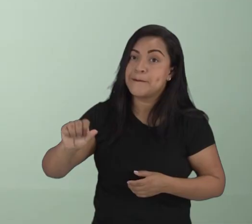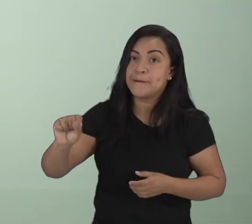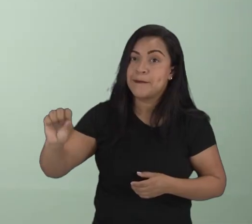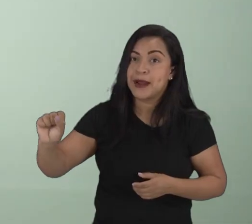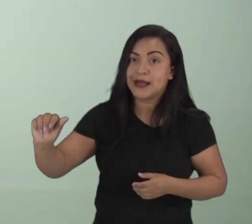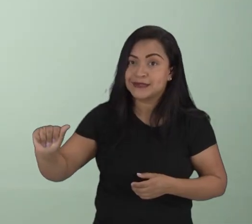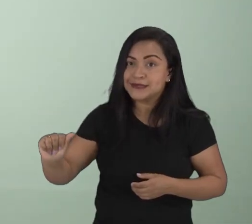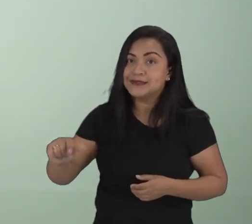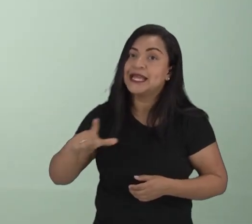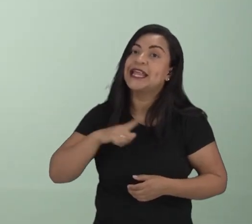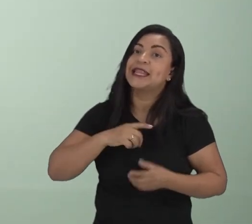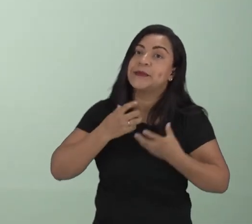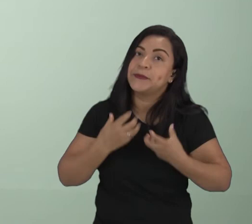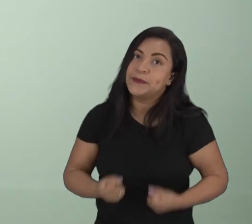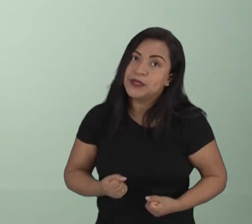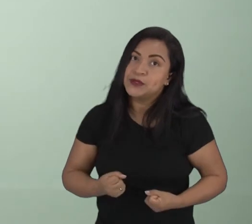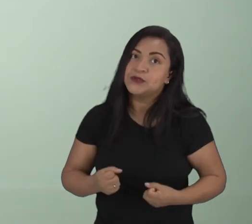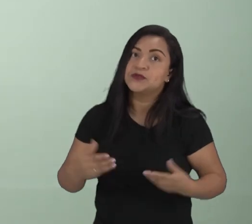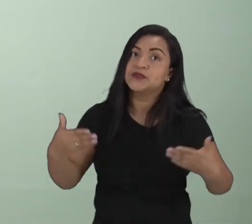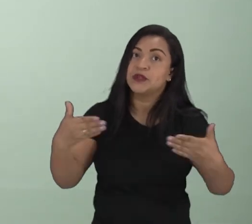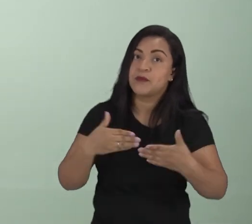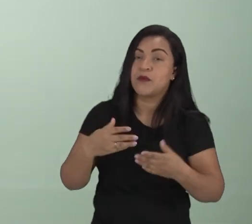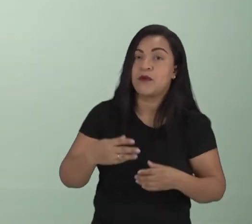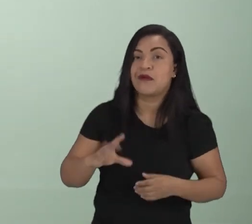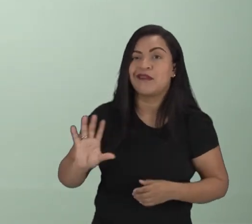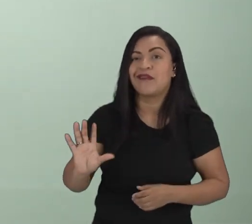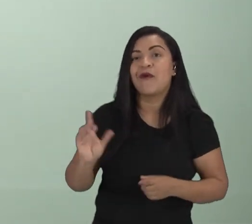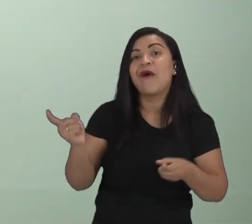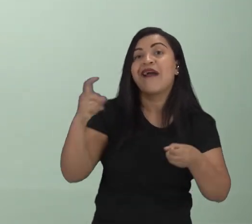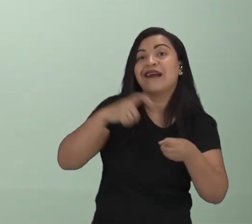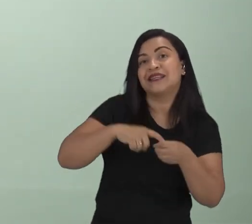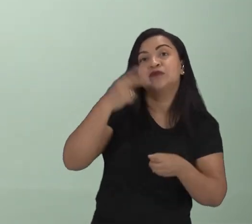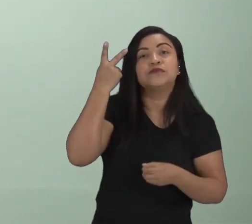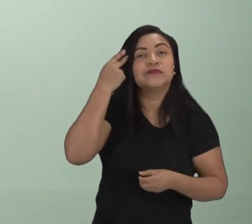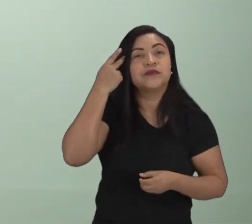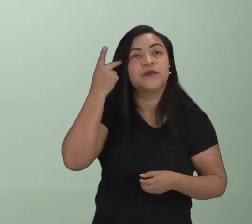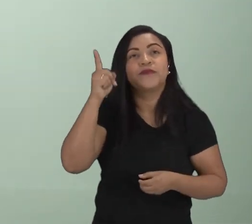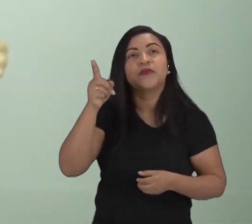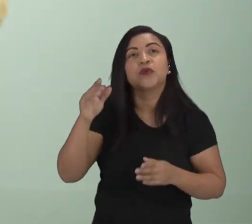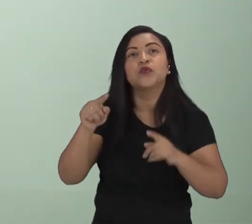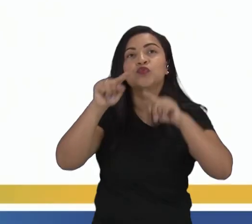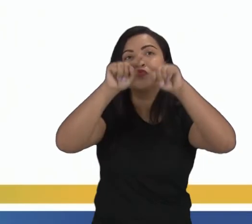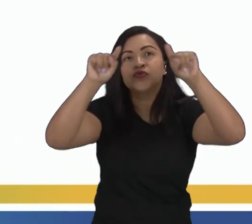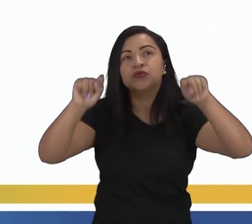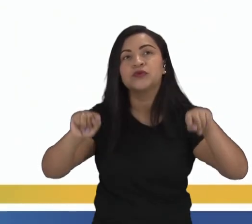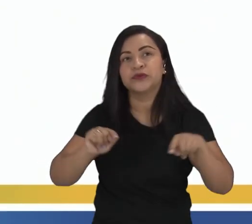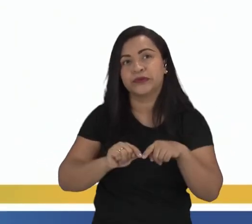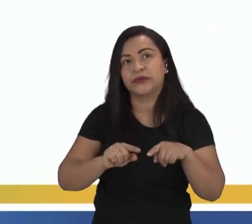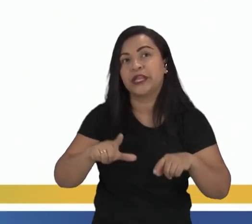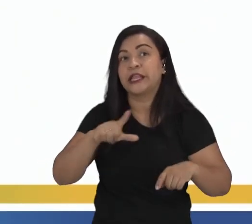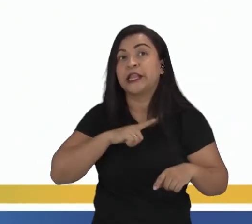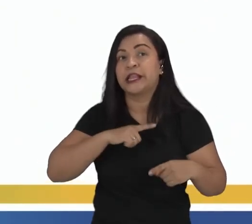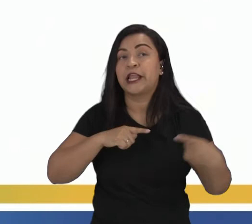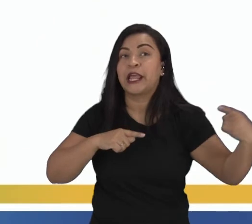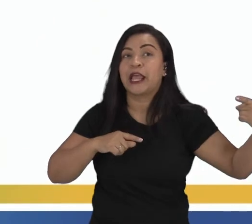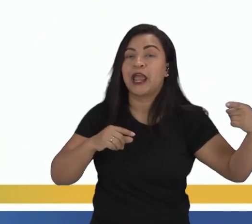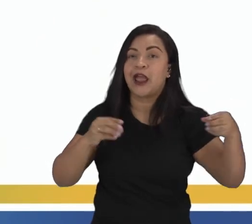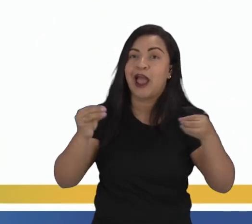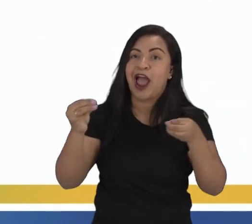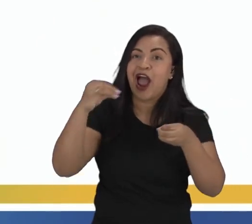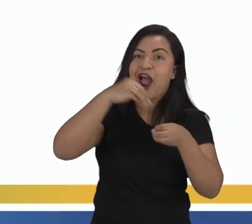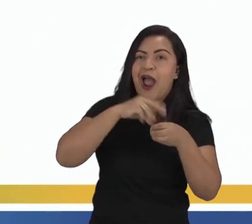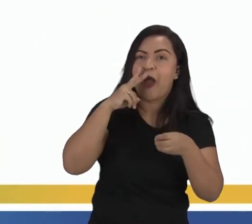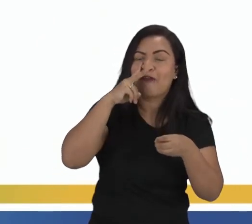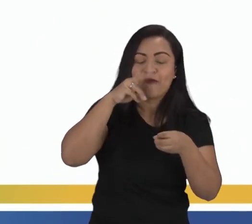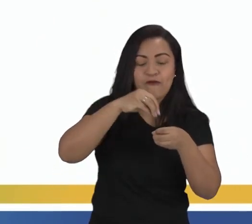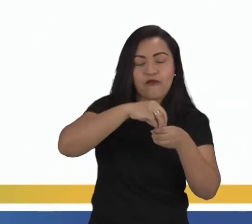apoiado, existe reação normal. Então, sobre o corpo 1, nós temos aí a força externa F, o peso